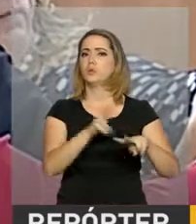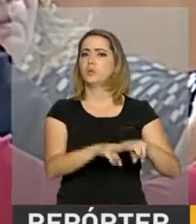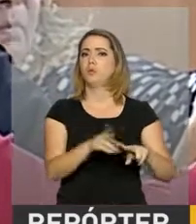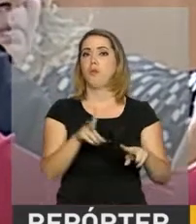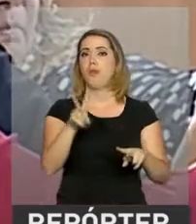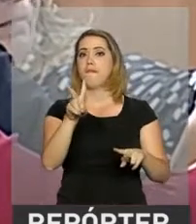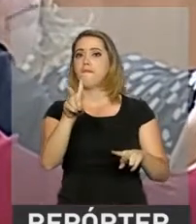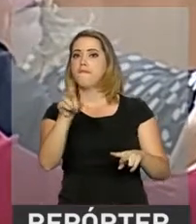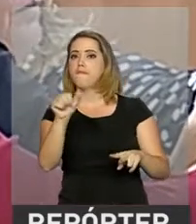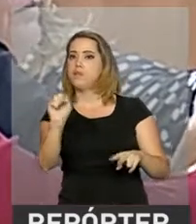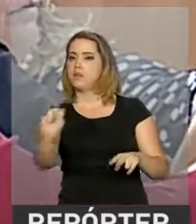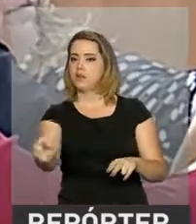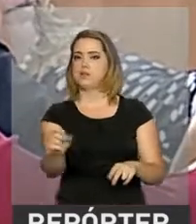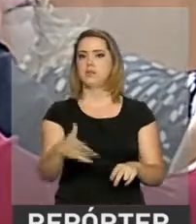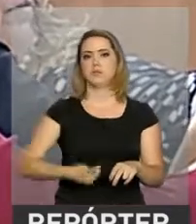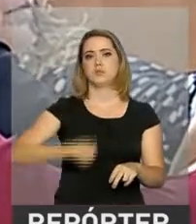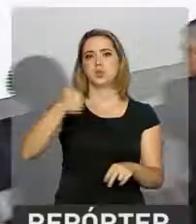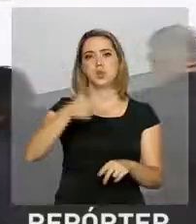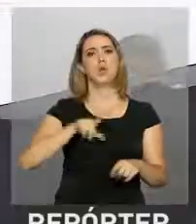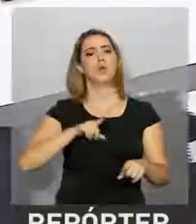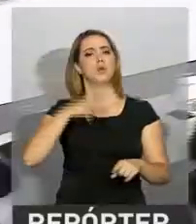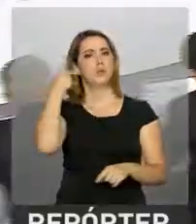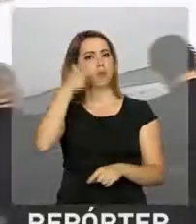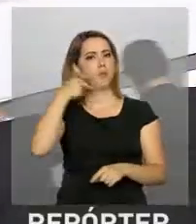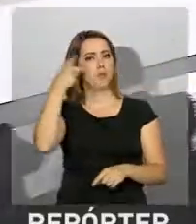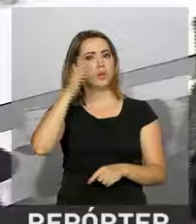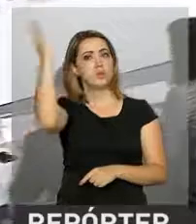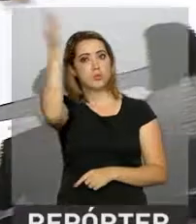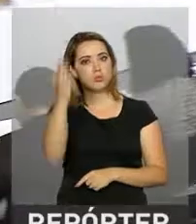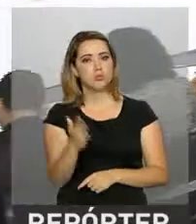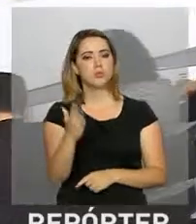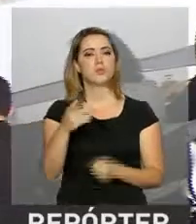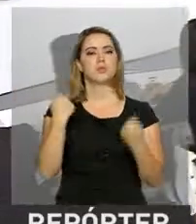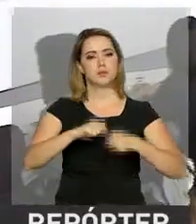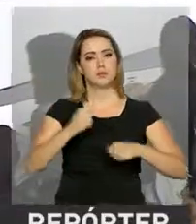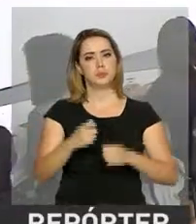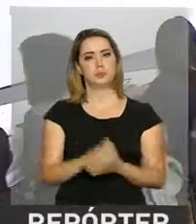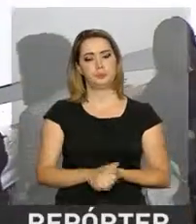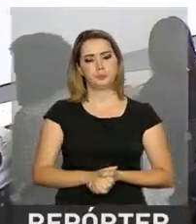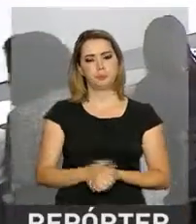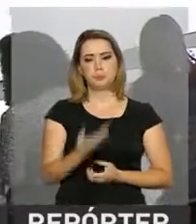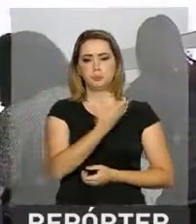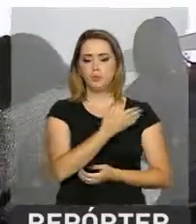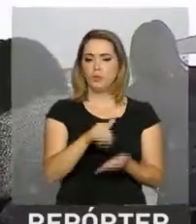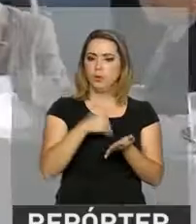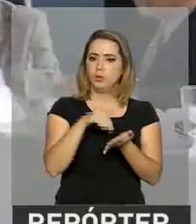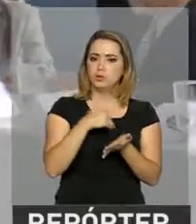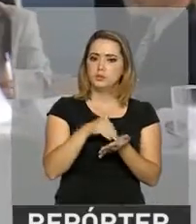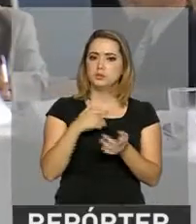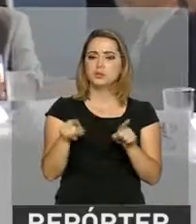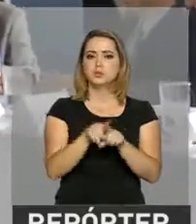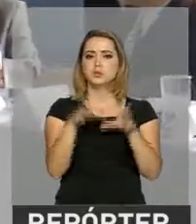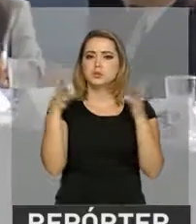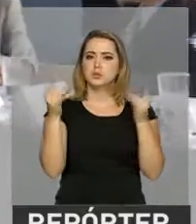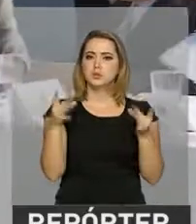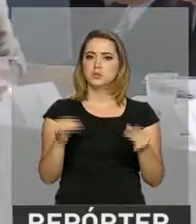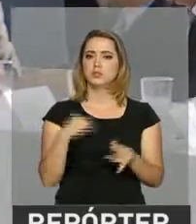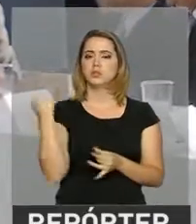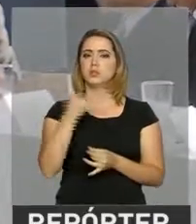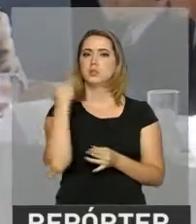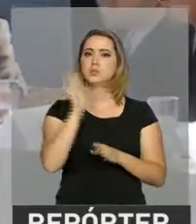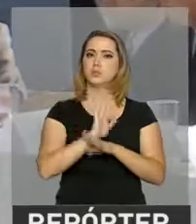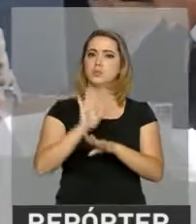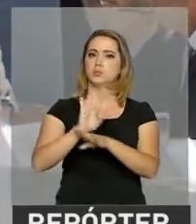vagas e complica populacional o secretário de segurança pública do país também destacaram a importância de reforçar